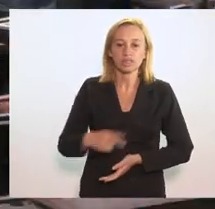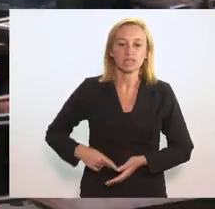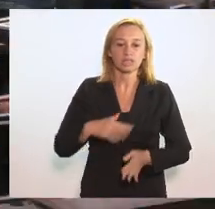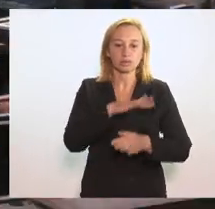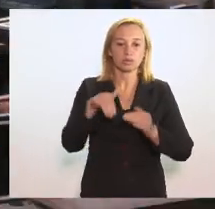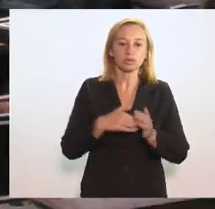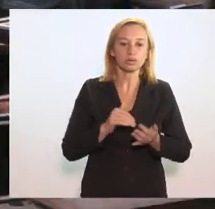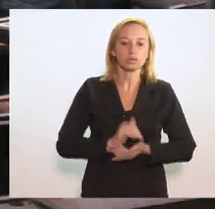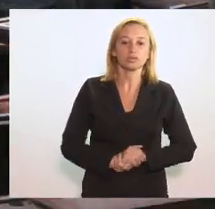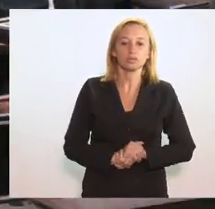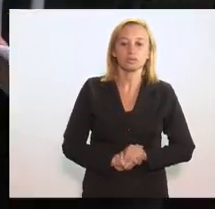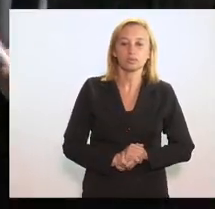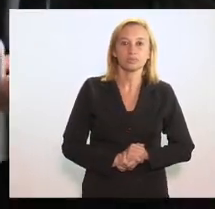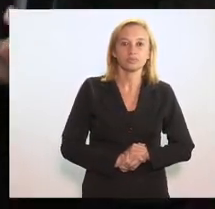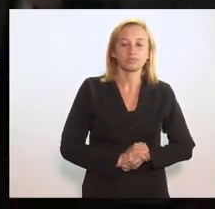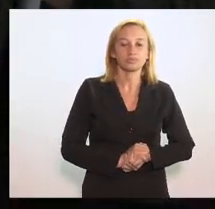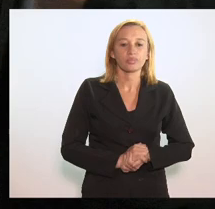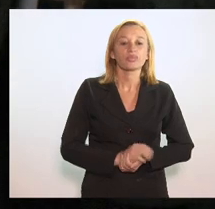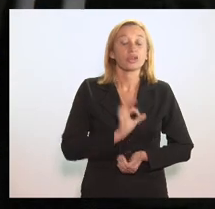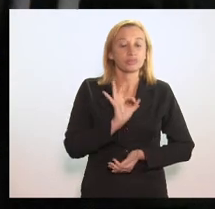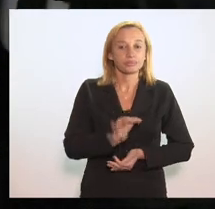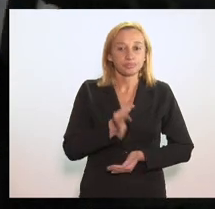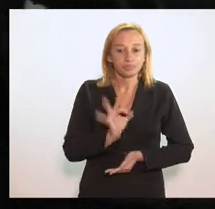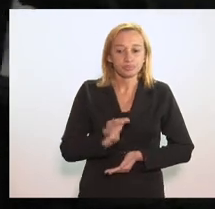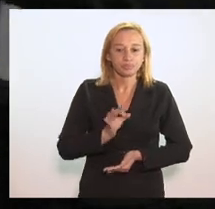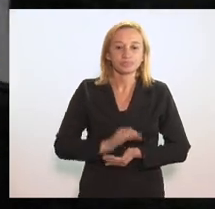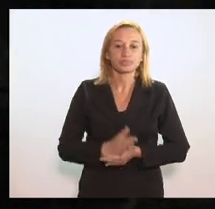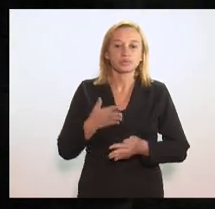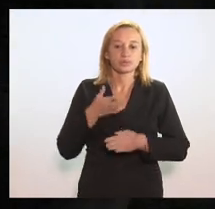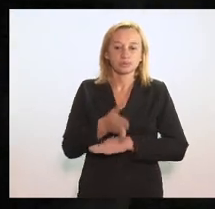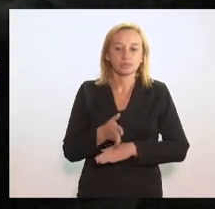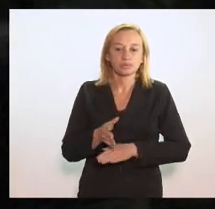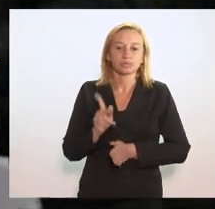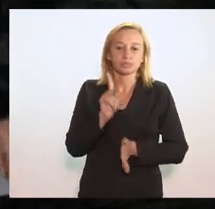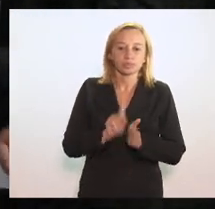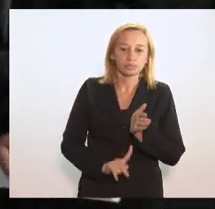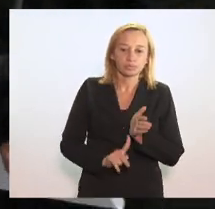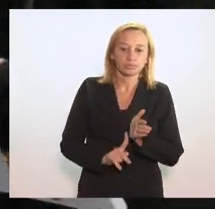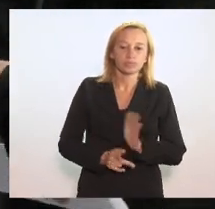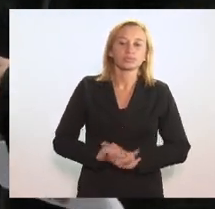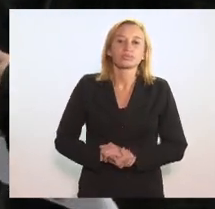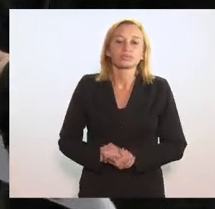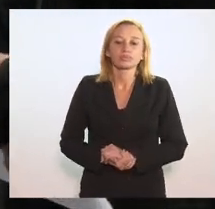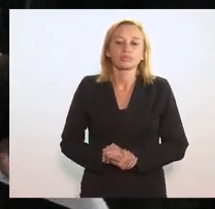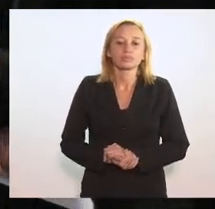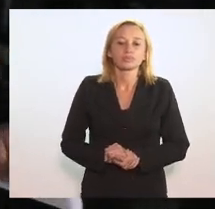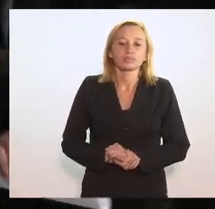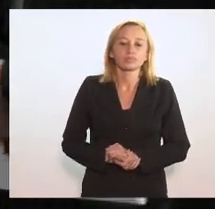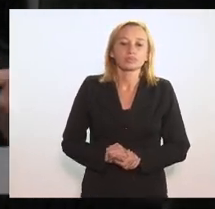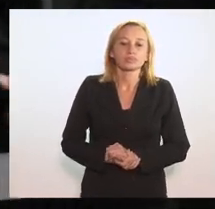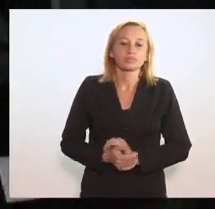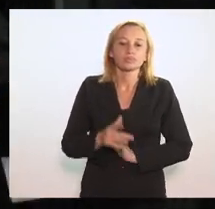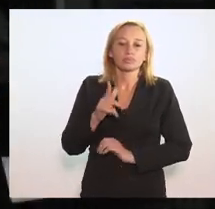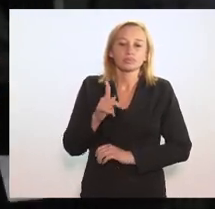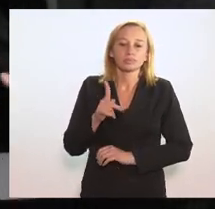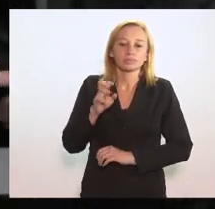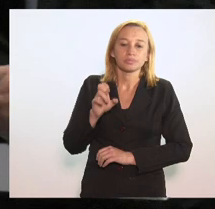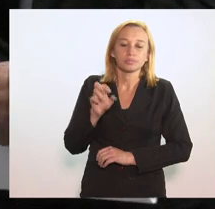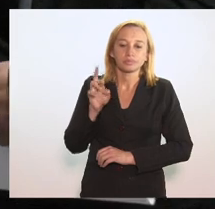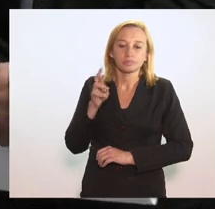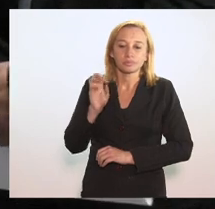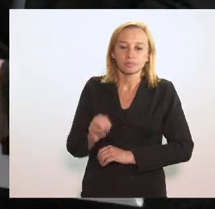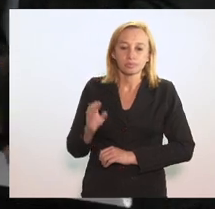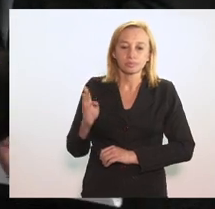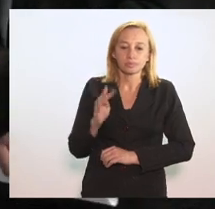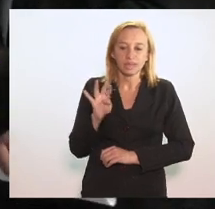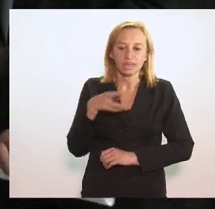todos. De fato, sim, eu dei entrada num projeto anteriormente ao projeto do deputado Pedro Brazão.